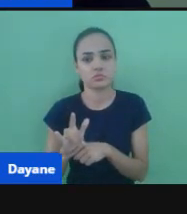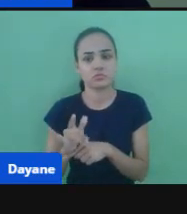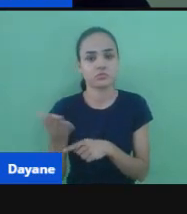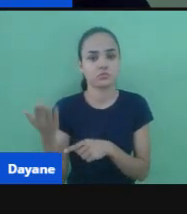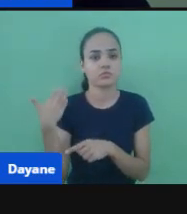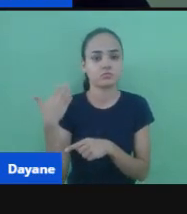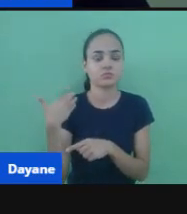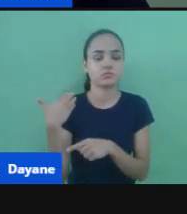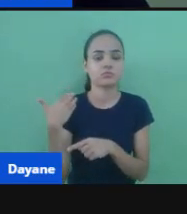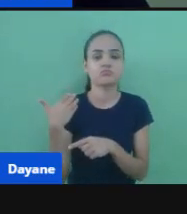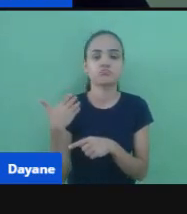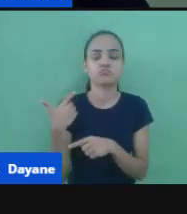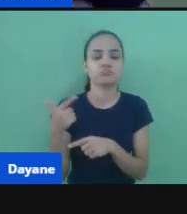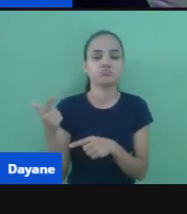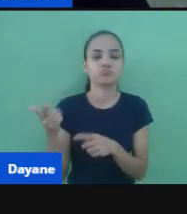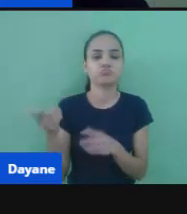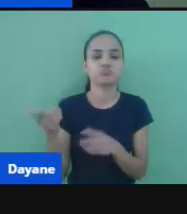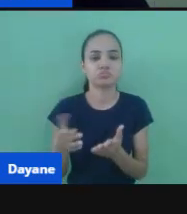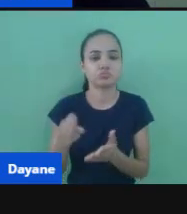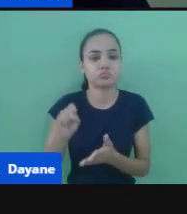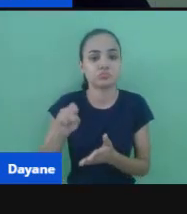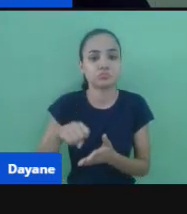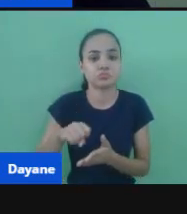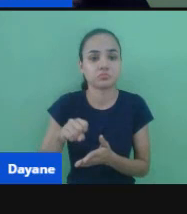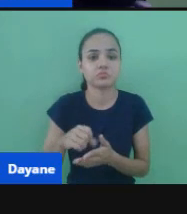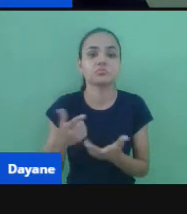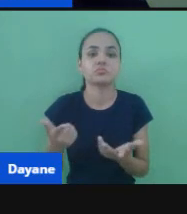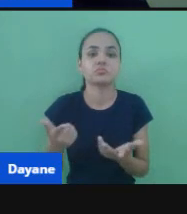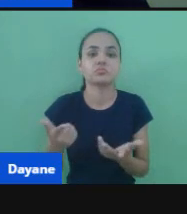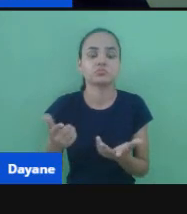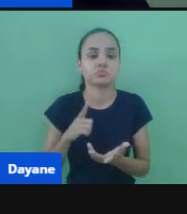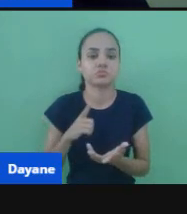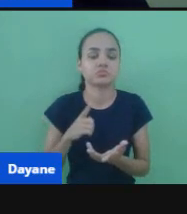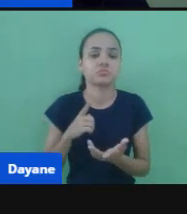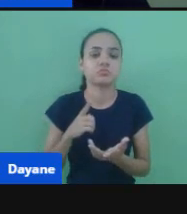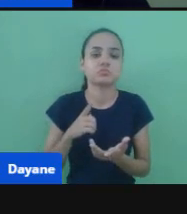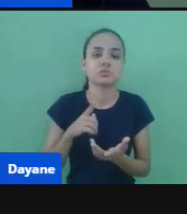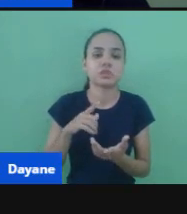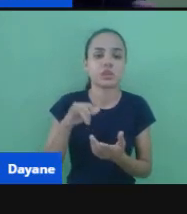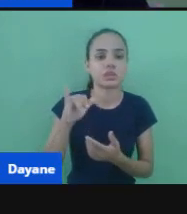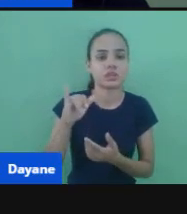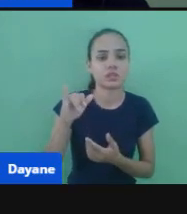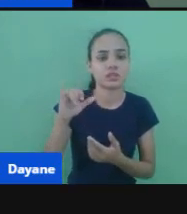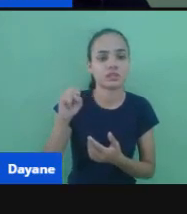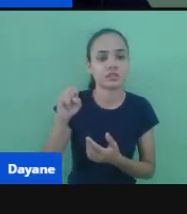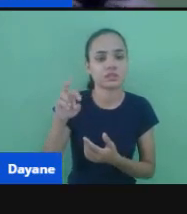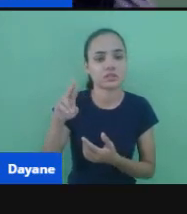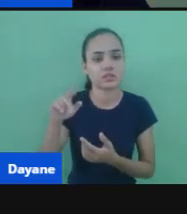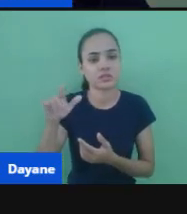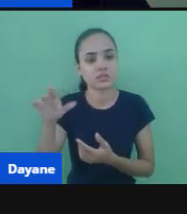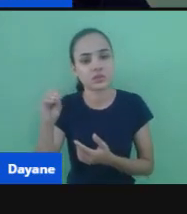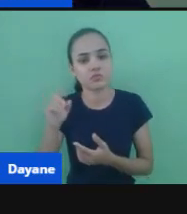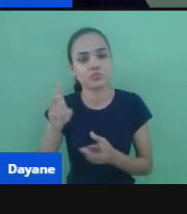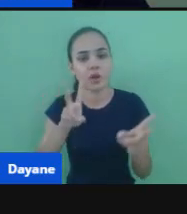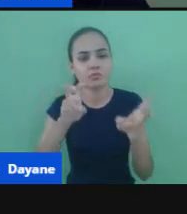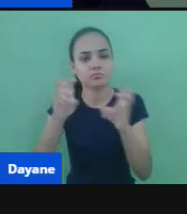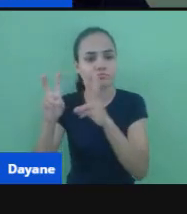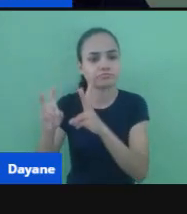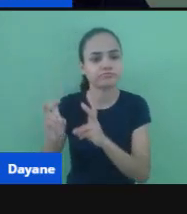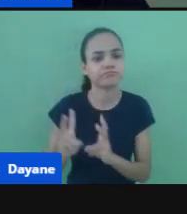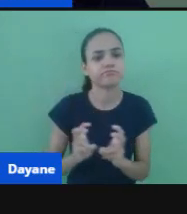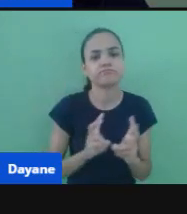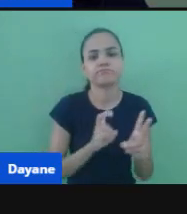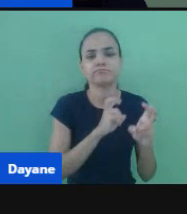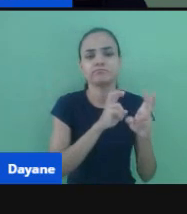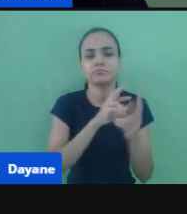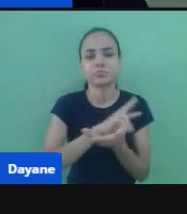tem isenção. Um documentário passar por vários temas. Documentário, ele tem várias possibilidades e,